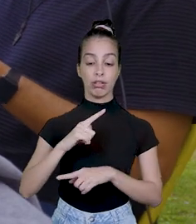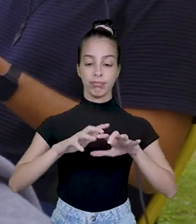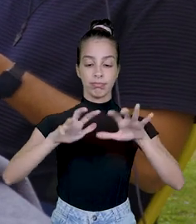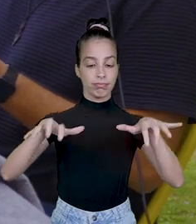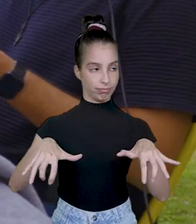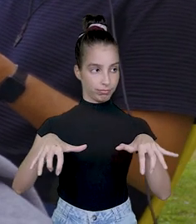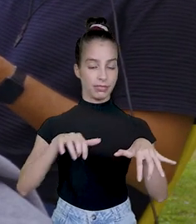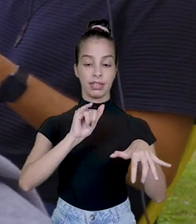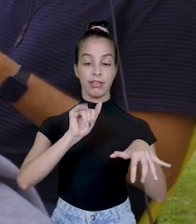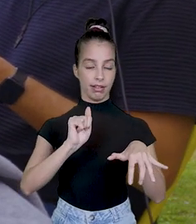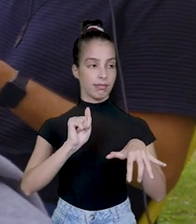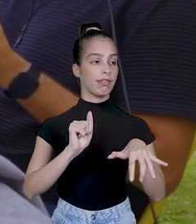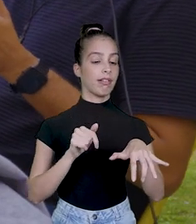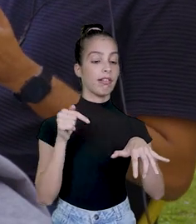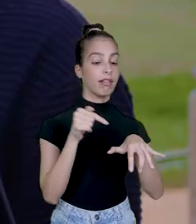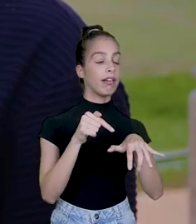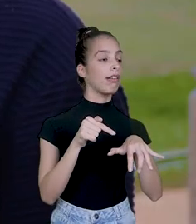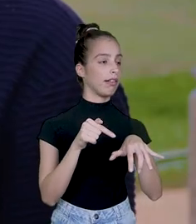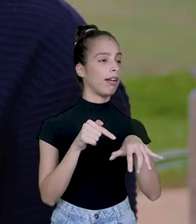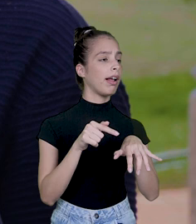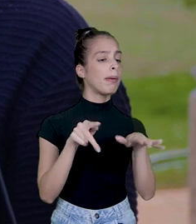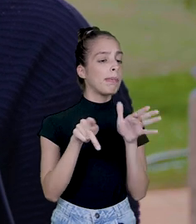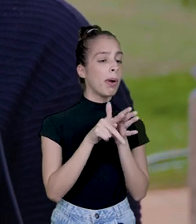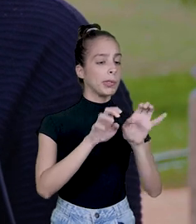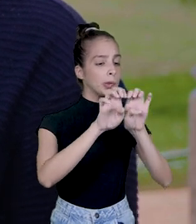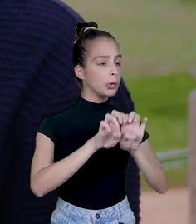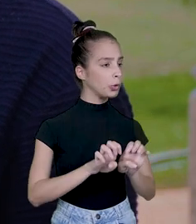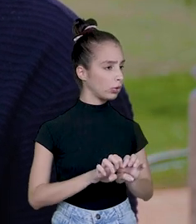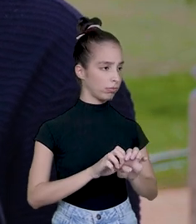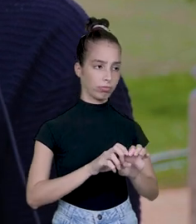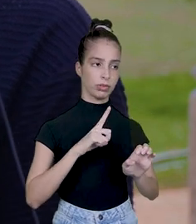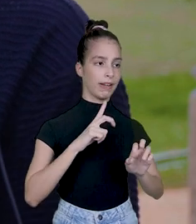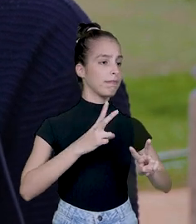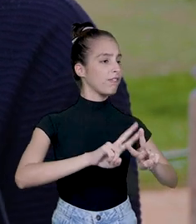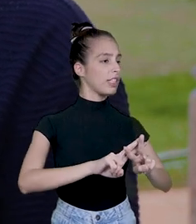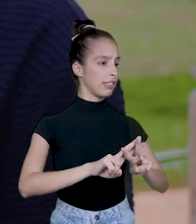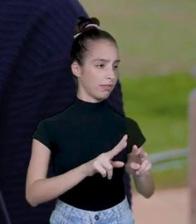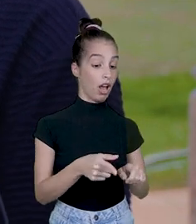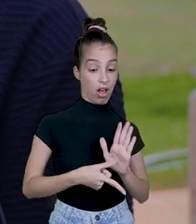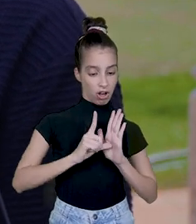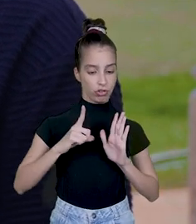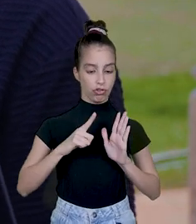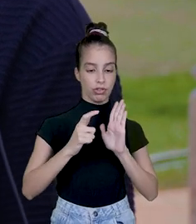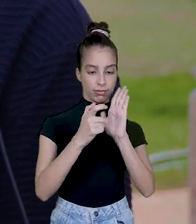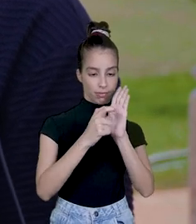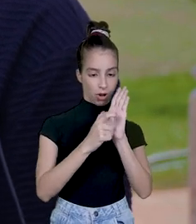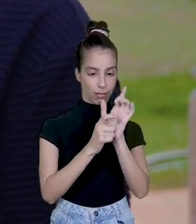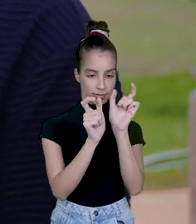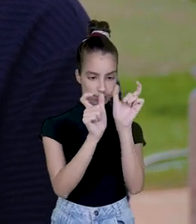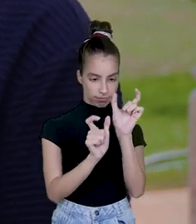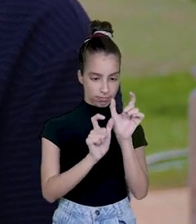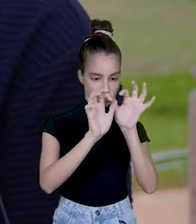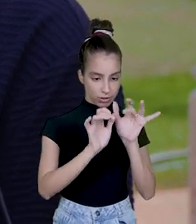dividir em duas duas formas básicas a inteligência artificial que ela é determinística ou seja tem uma ela é pré-estrutura Ela já